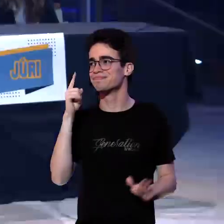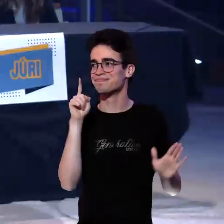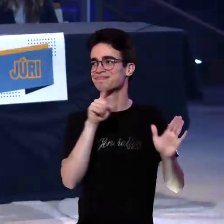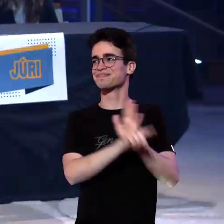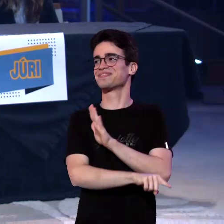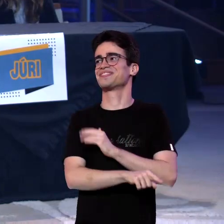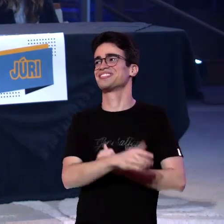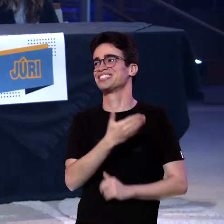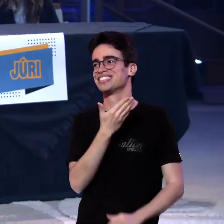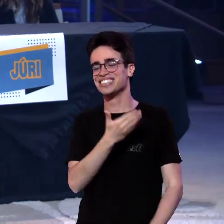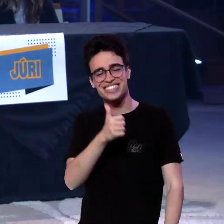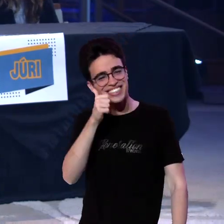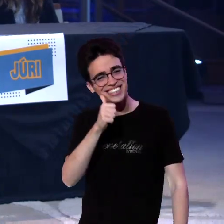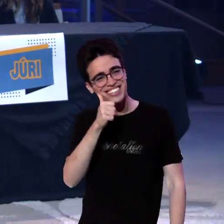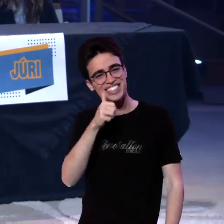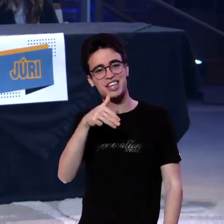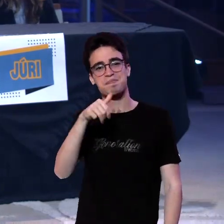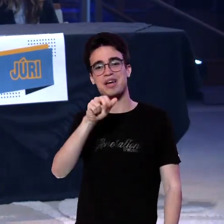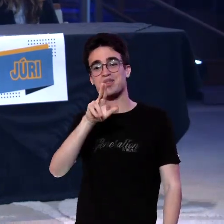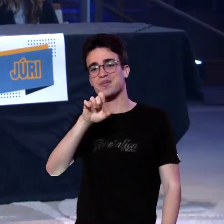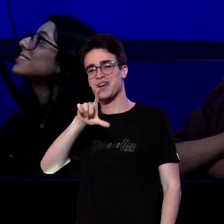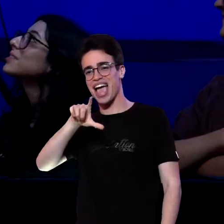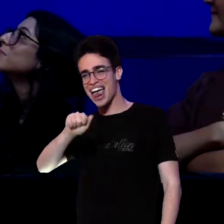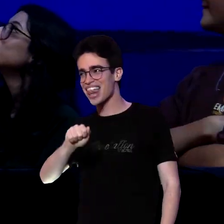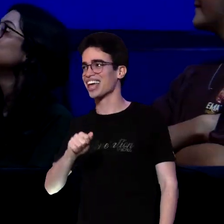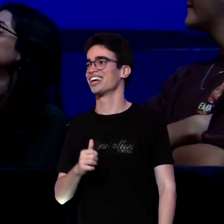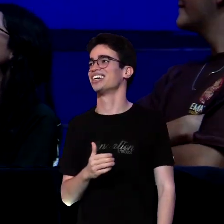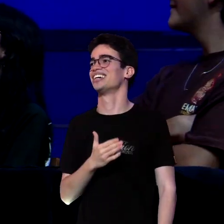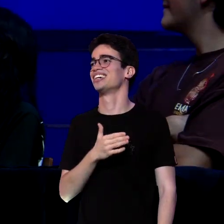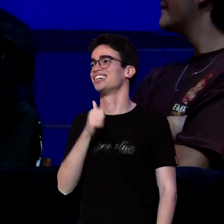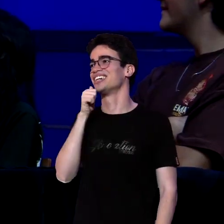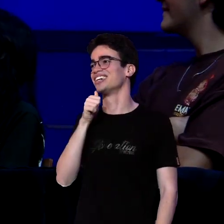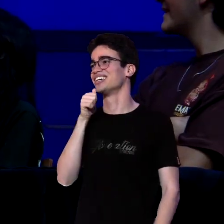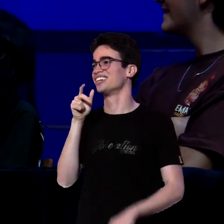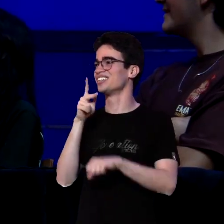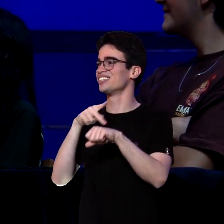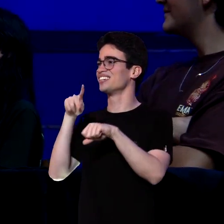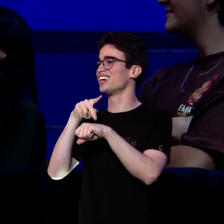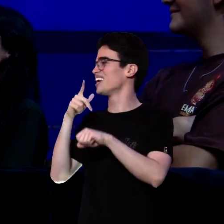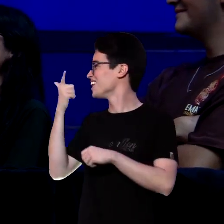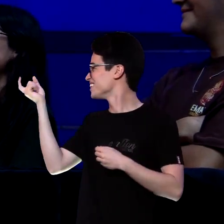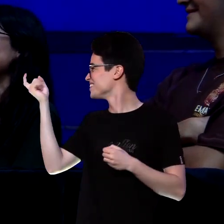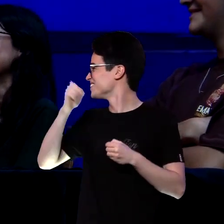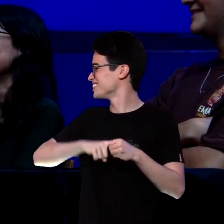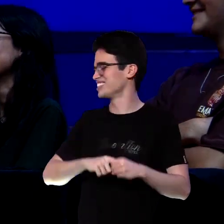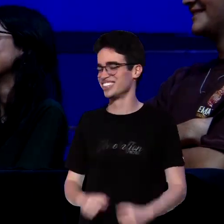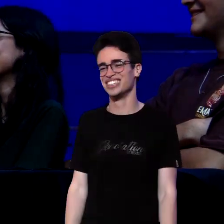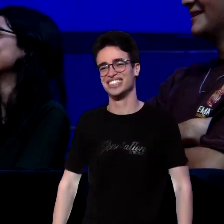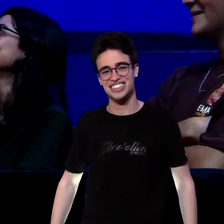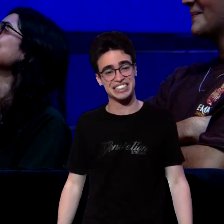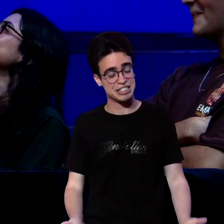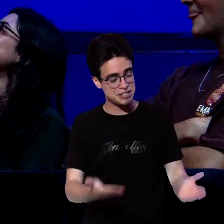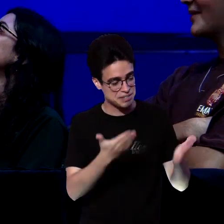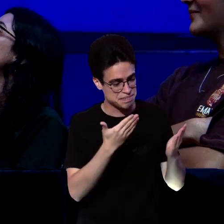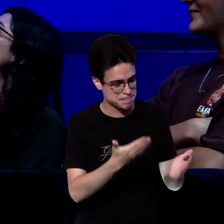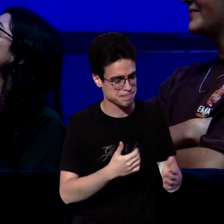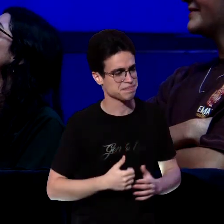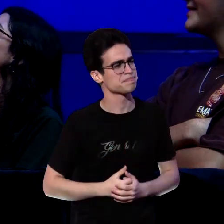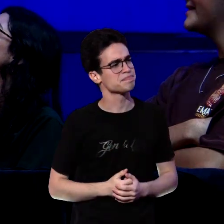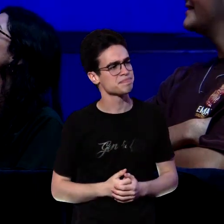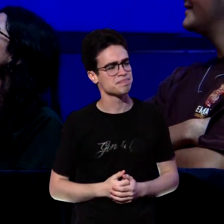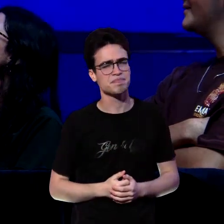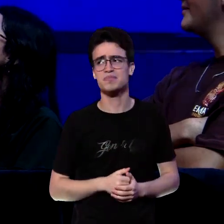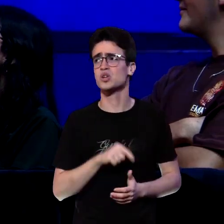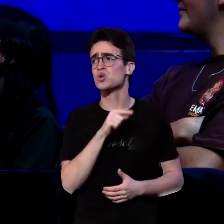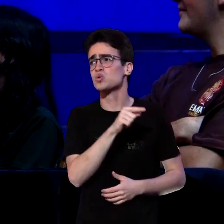para Manuela, é verdade, a menina que voltou dos outros países lá, enfim. Manu, por